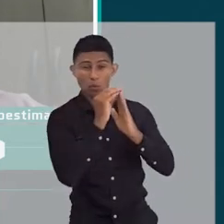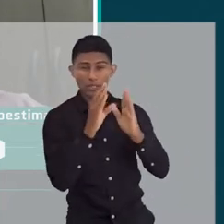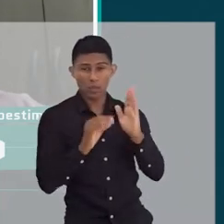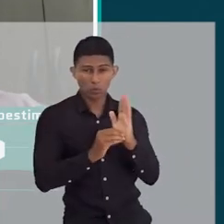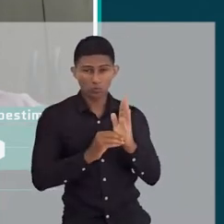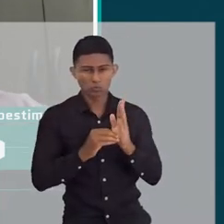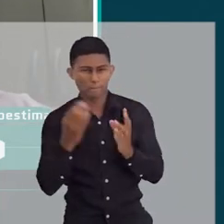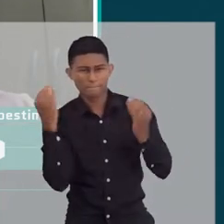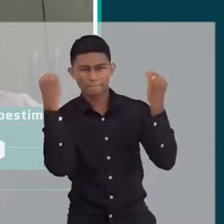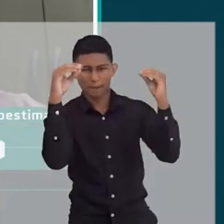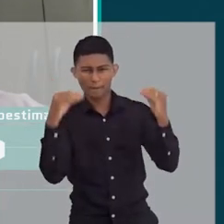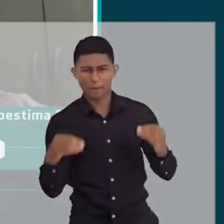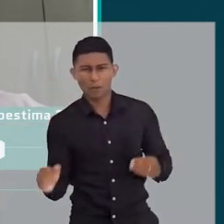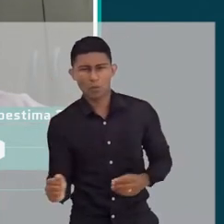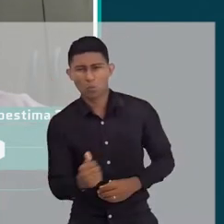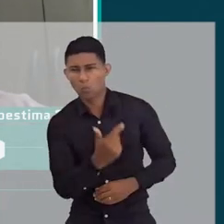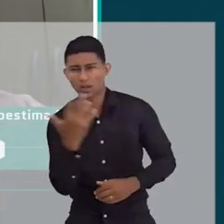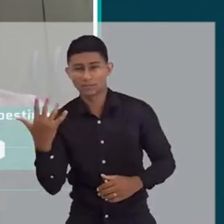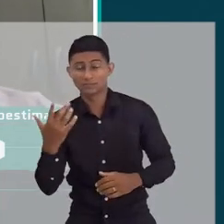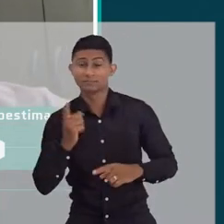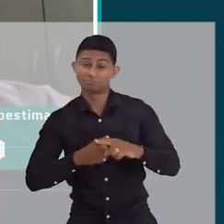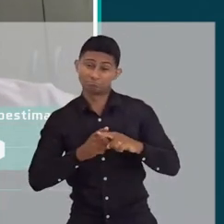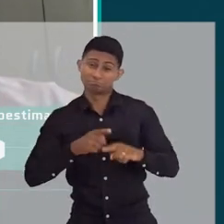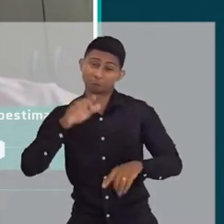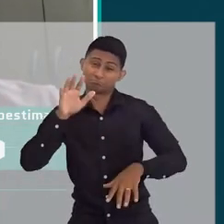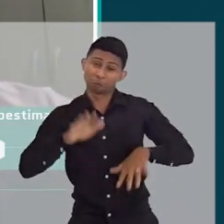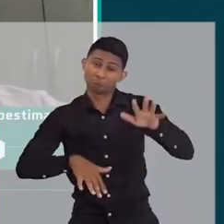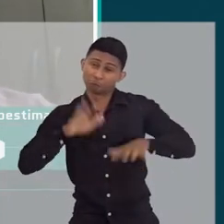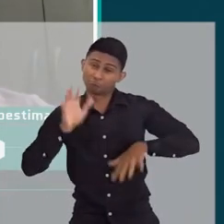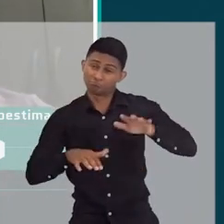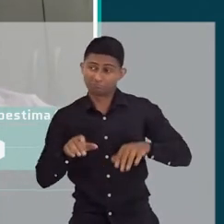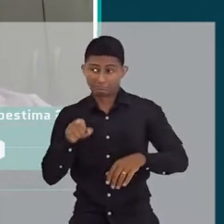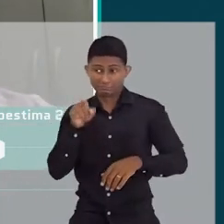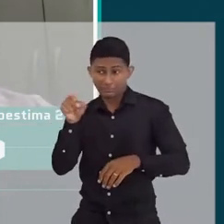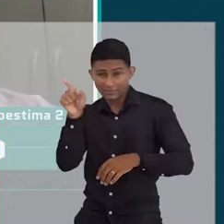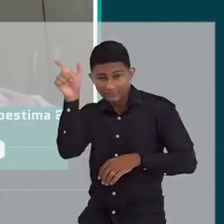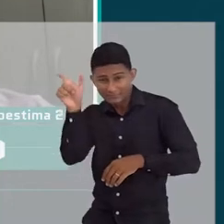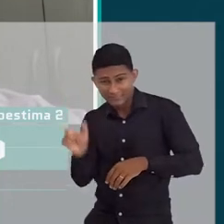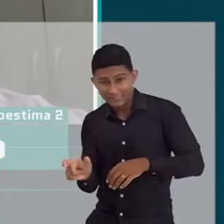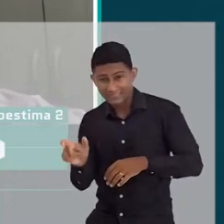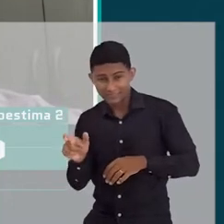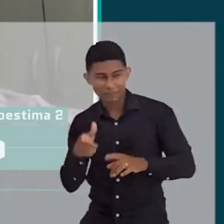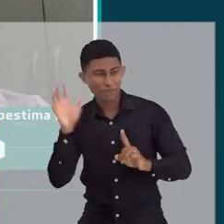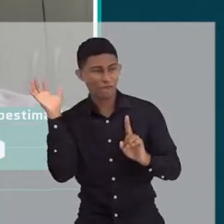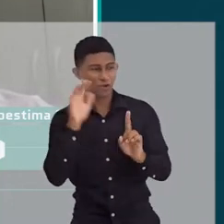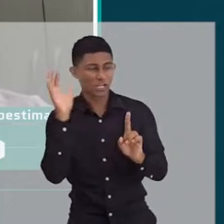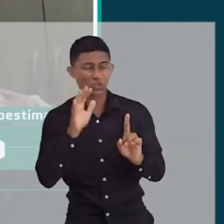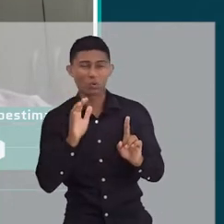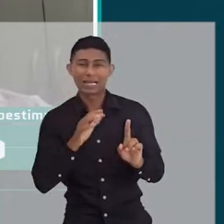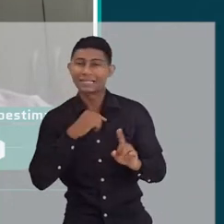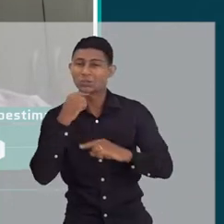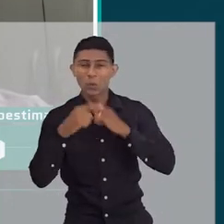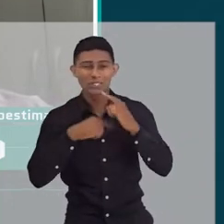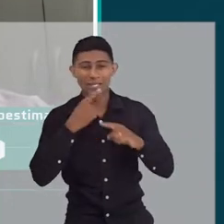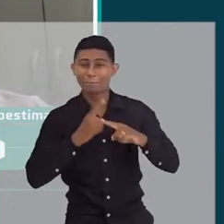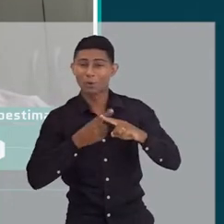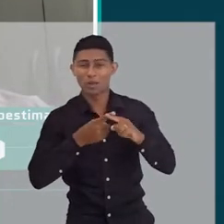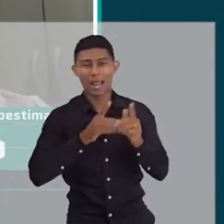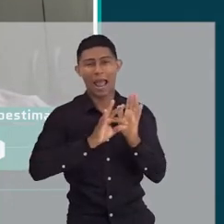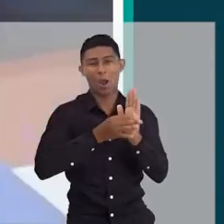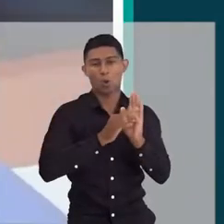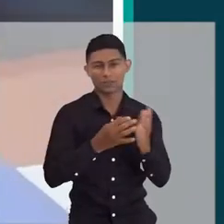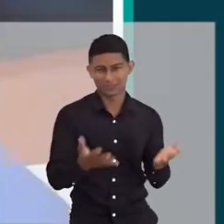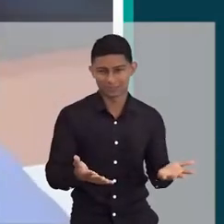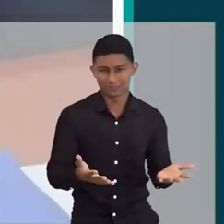às vezes esse influenciador não consegue entregar tanto por conta do algoritmo. E aí, o que que faz? Normalmente,